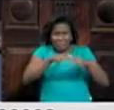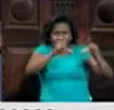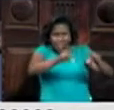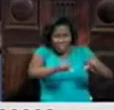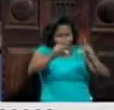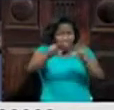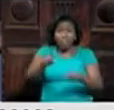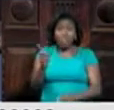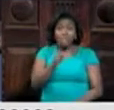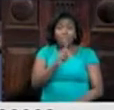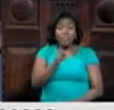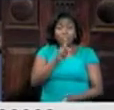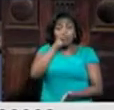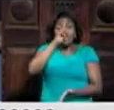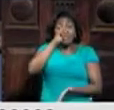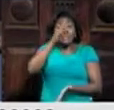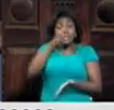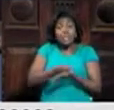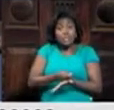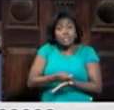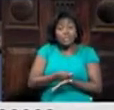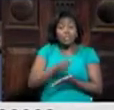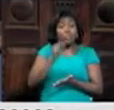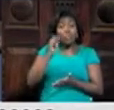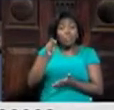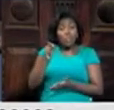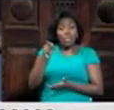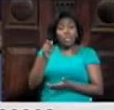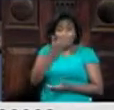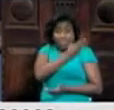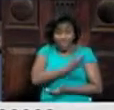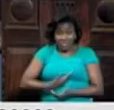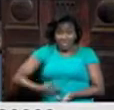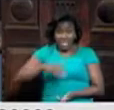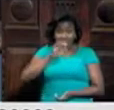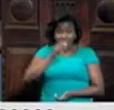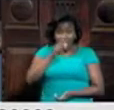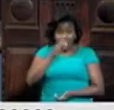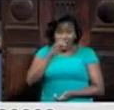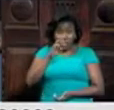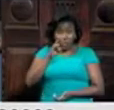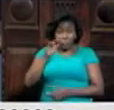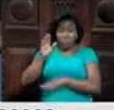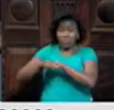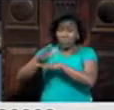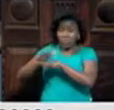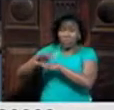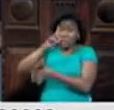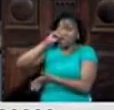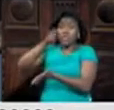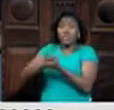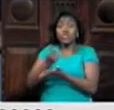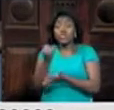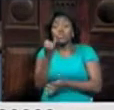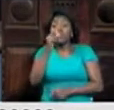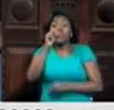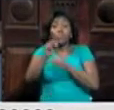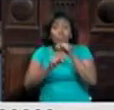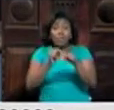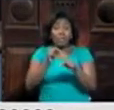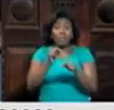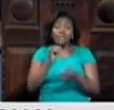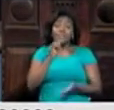uma decisão de caráter do executivo, uma decisão que prioriza. Ou seja, aos